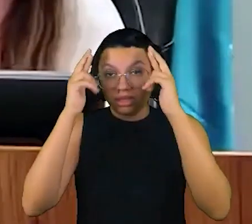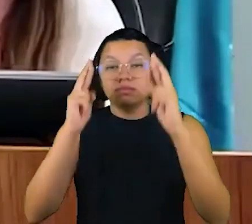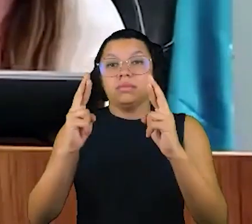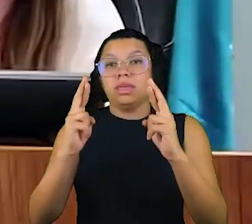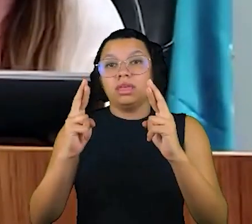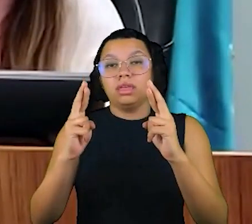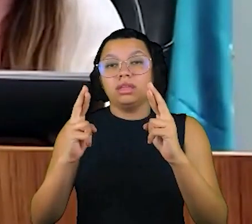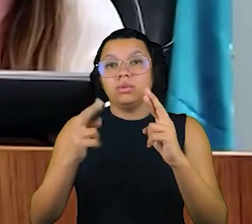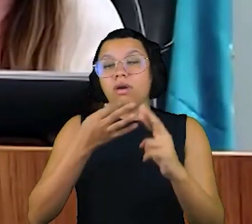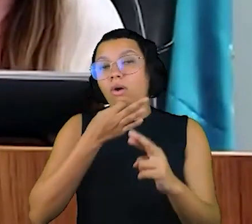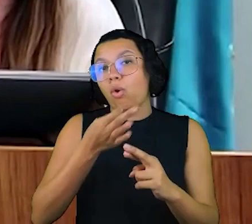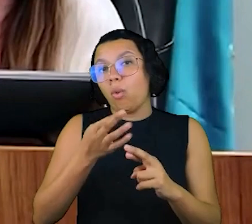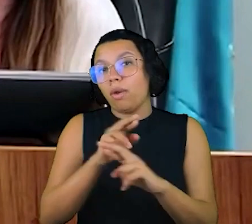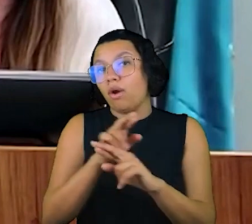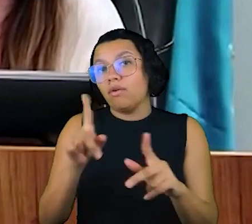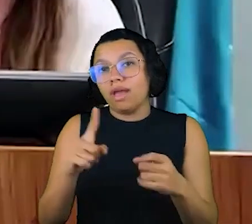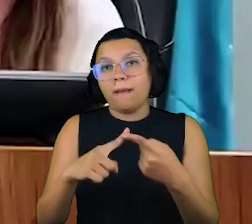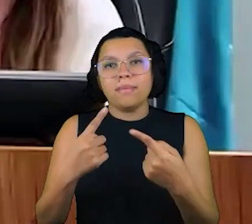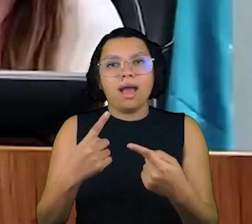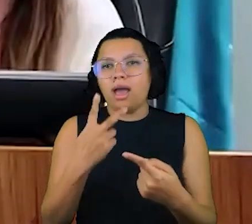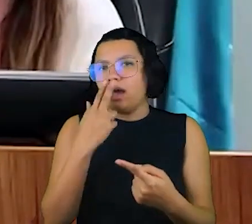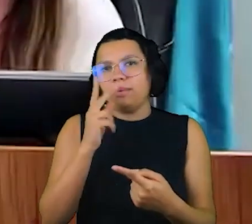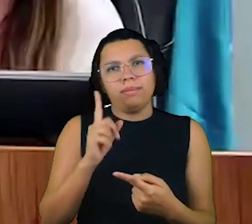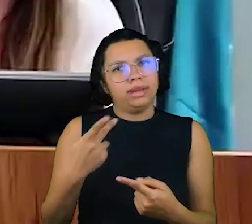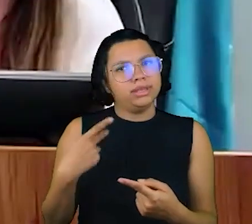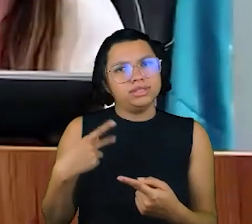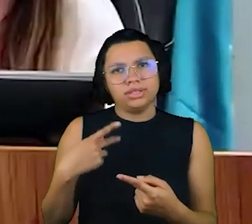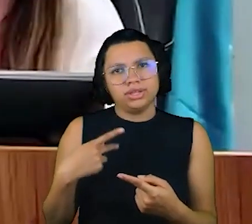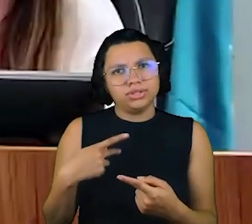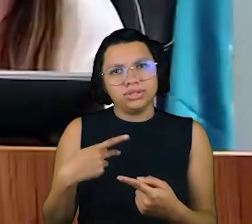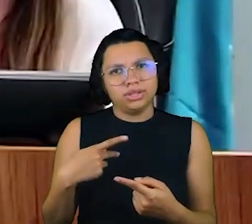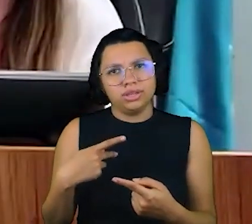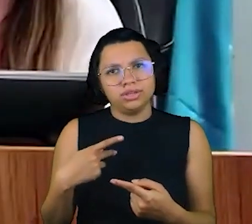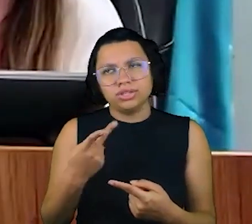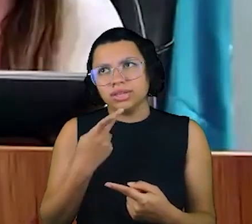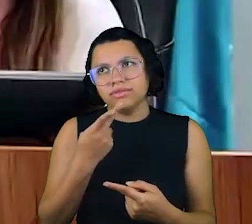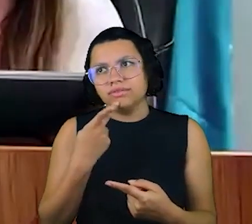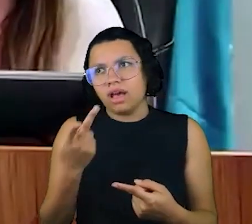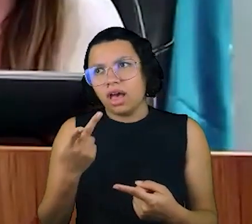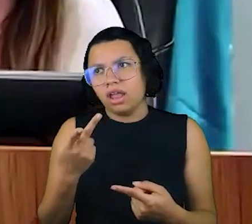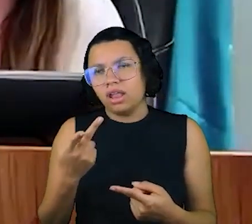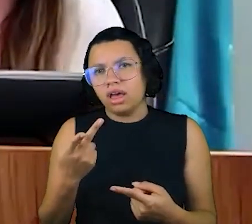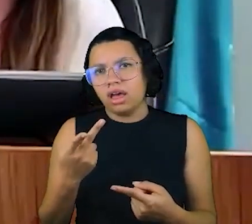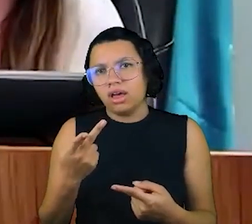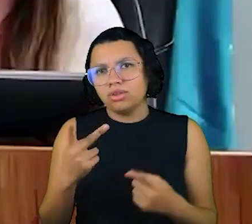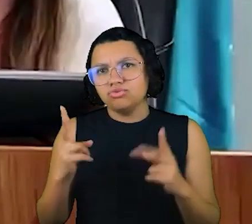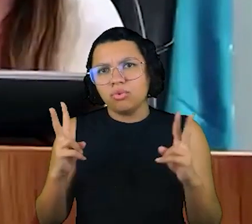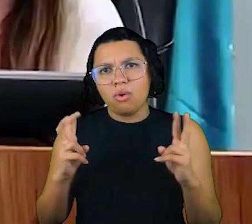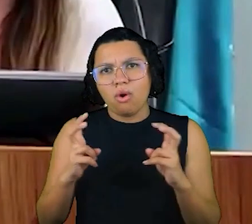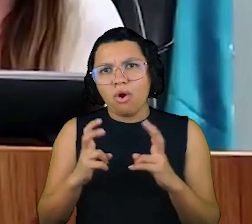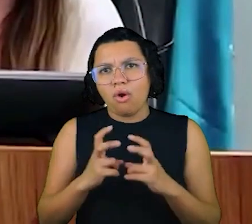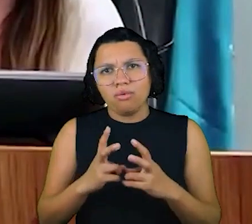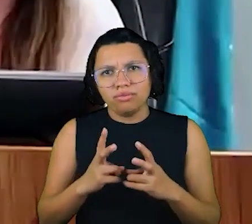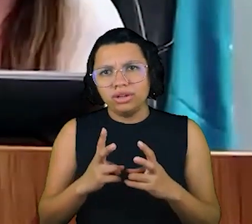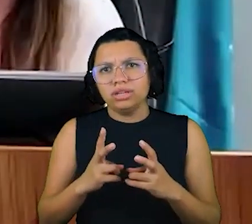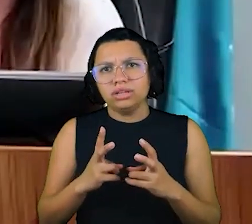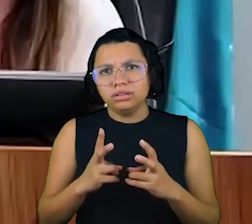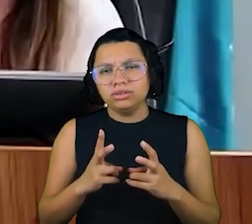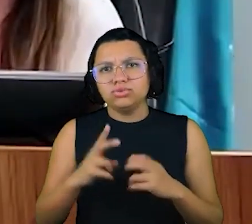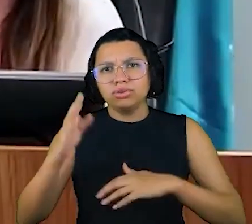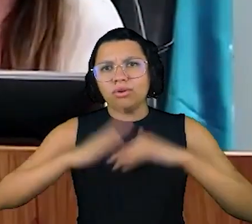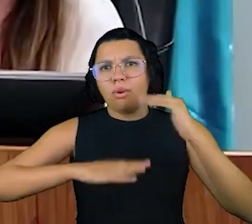sempre respeitar as opiniões divergentes, naturalmente, não é? Mas não me parece que nós estejamos a falar de um